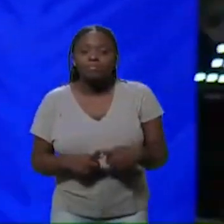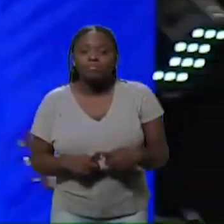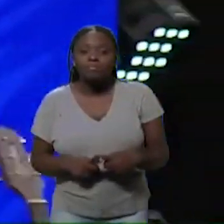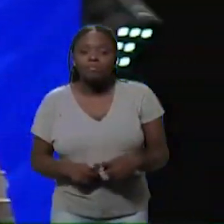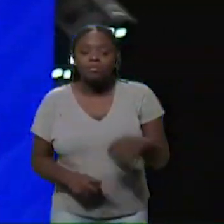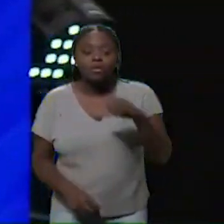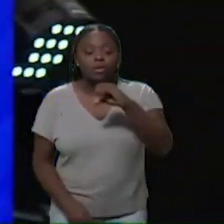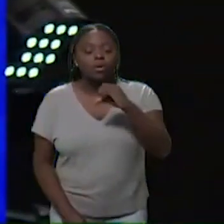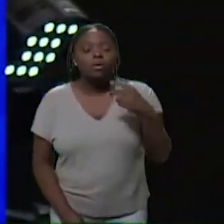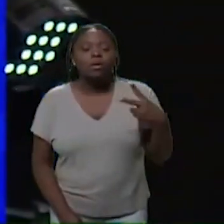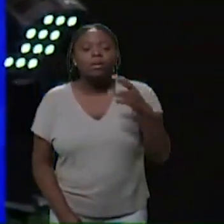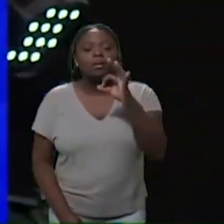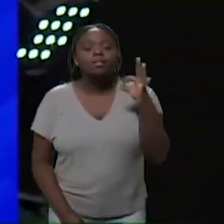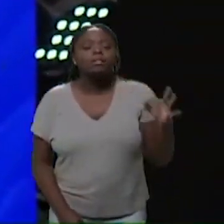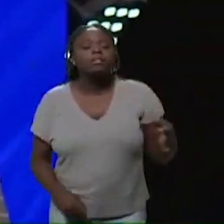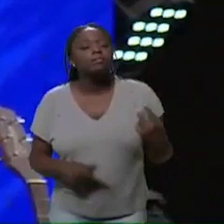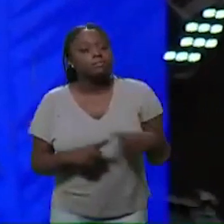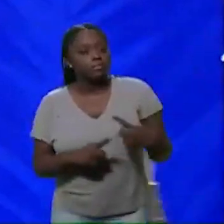92%?